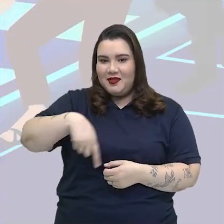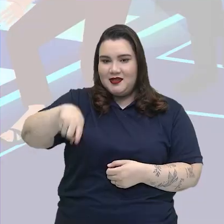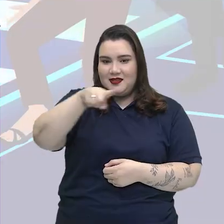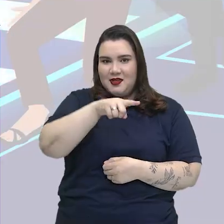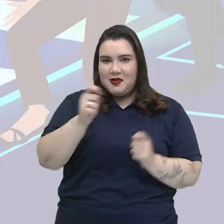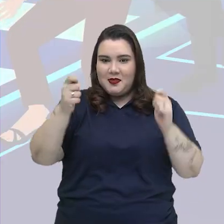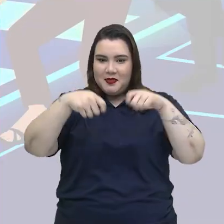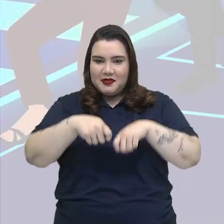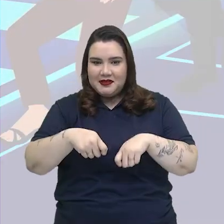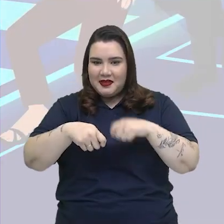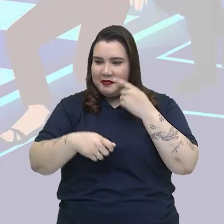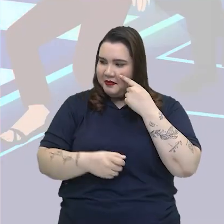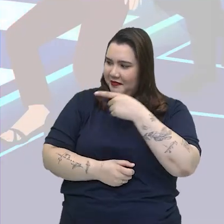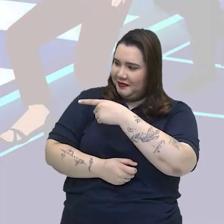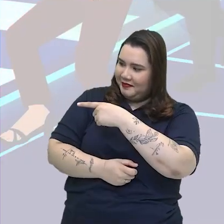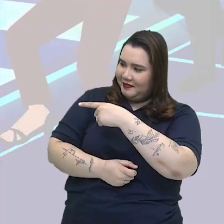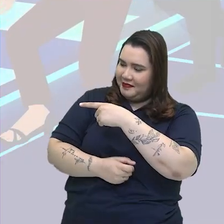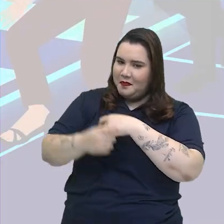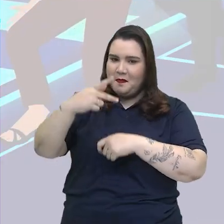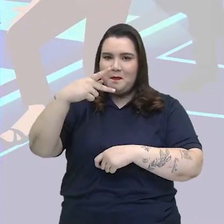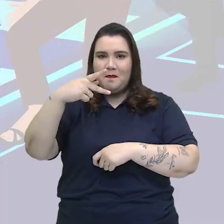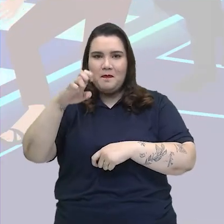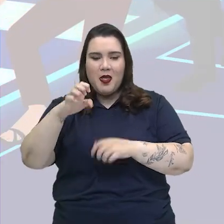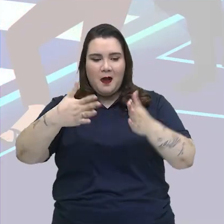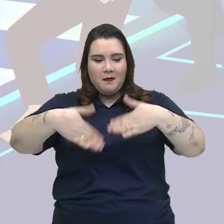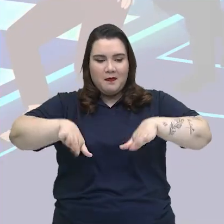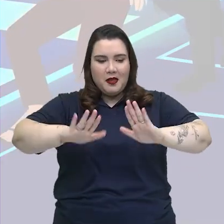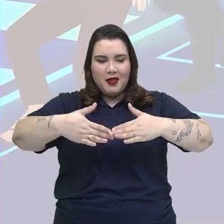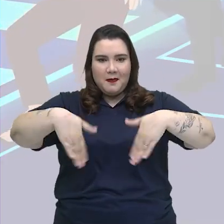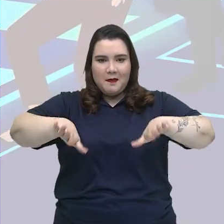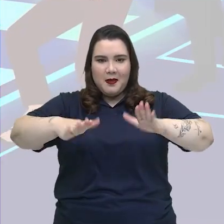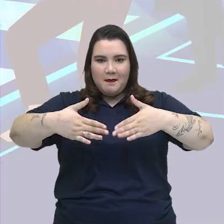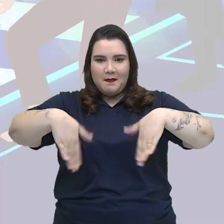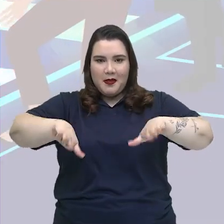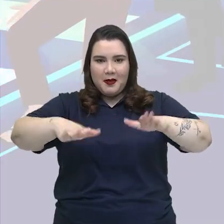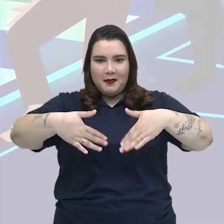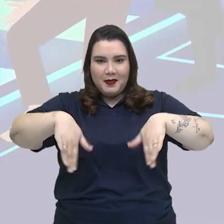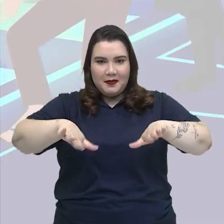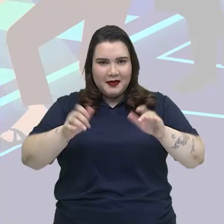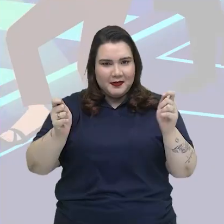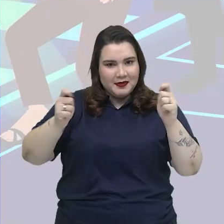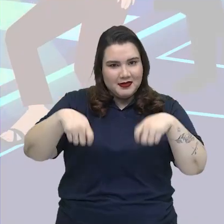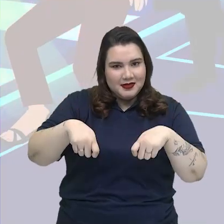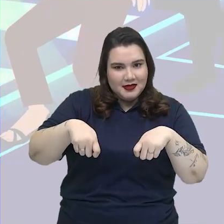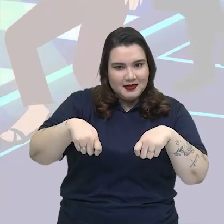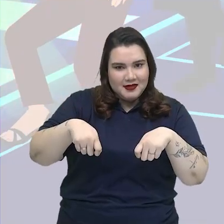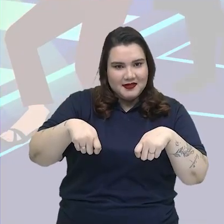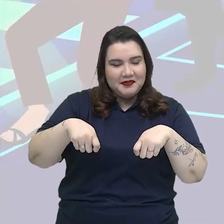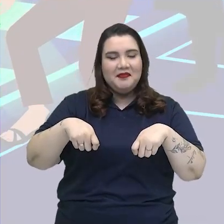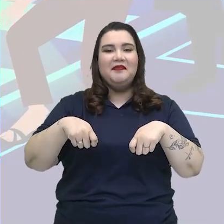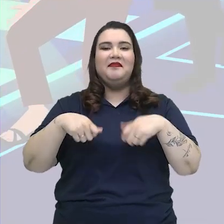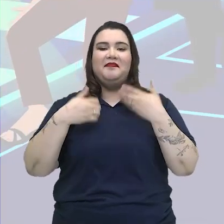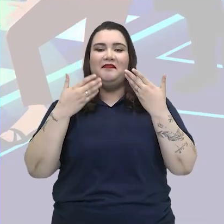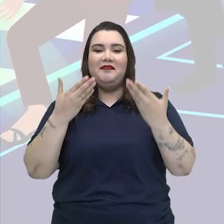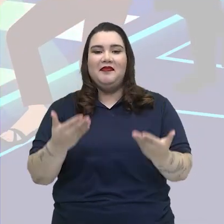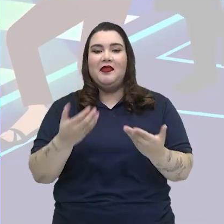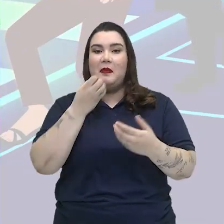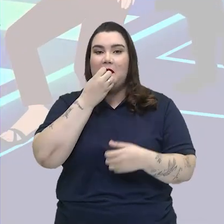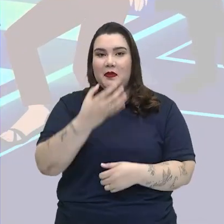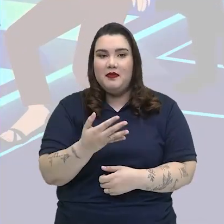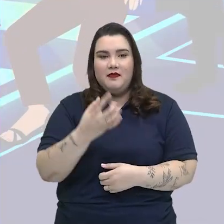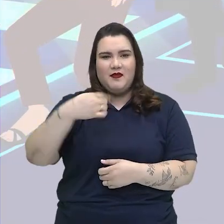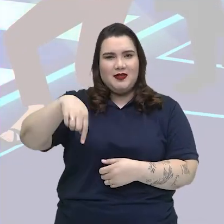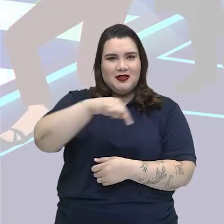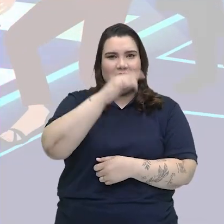consegue, girar o tornozelo sem mexer a perna inteira? Muito bem, sabiam que